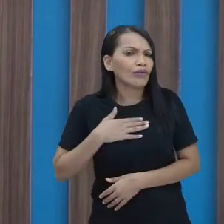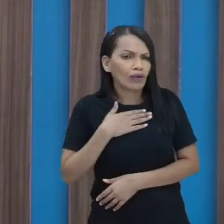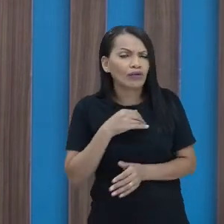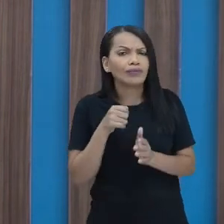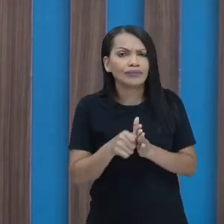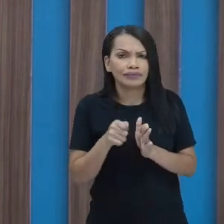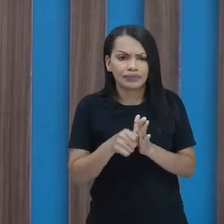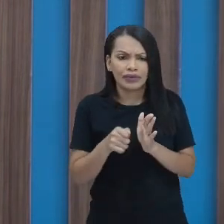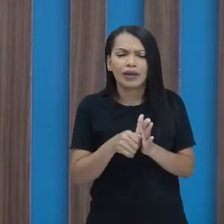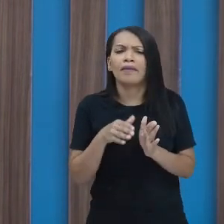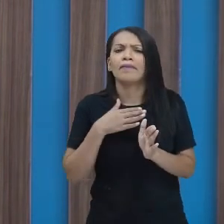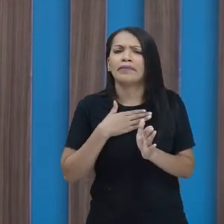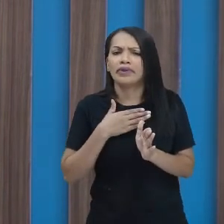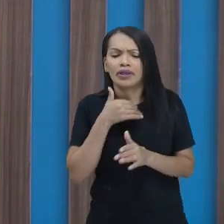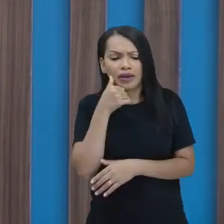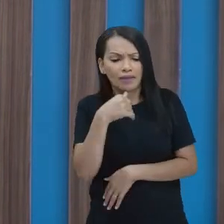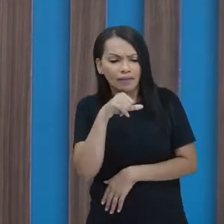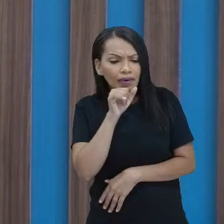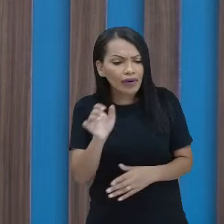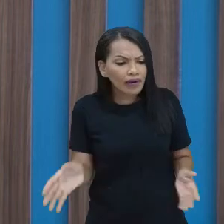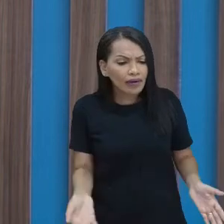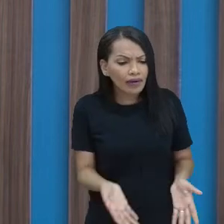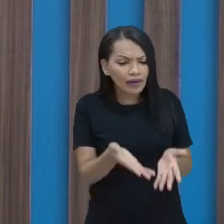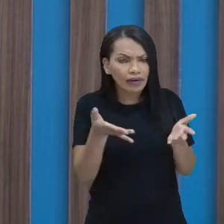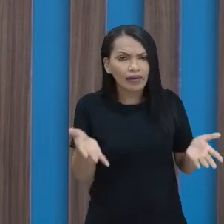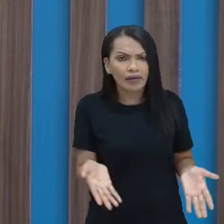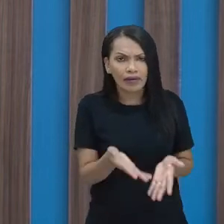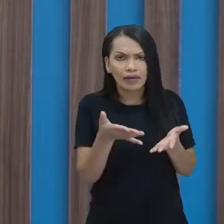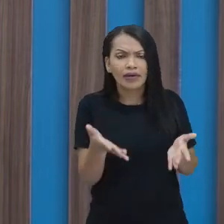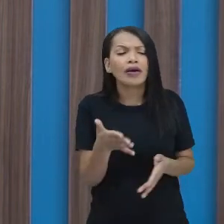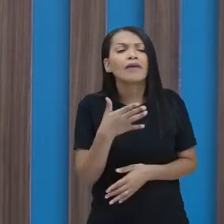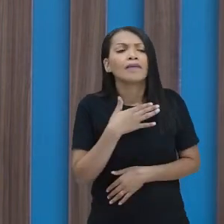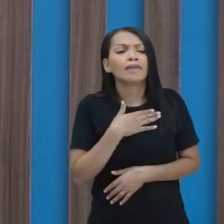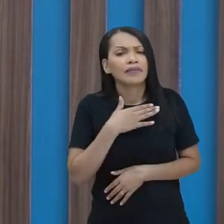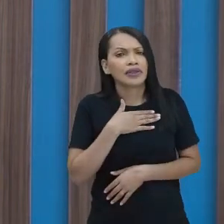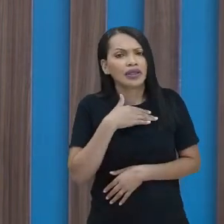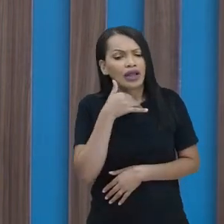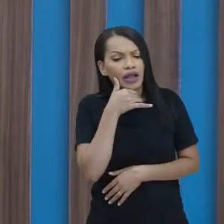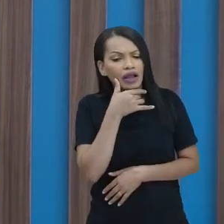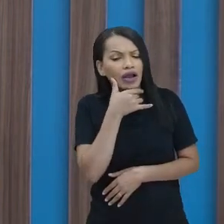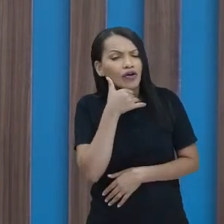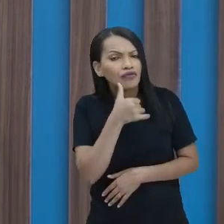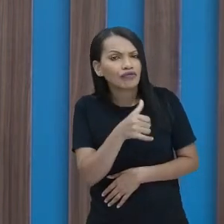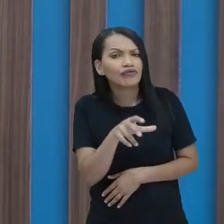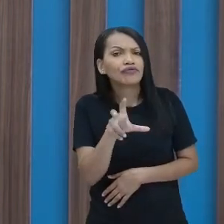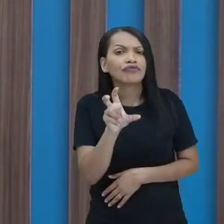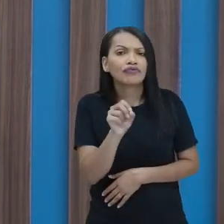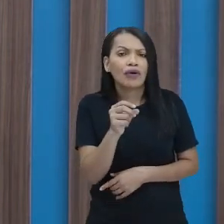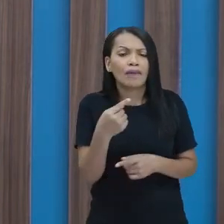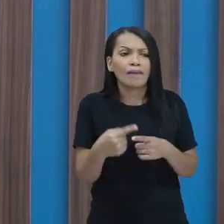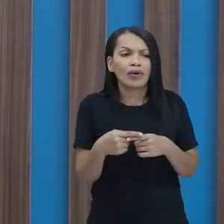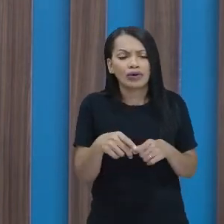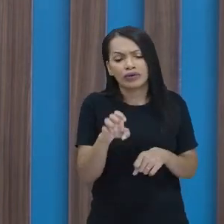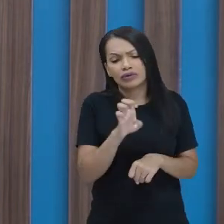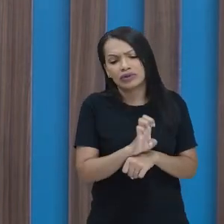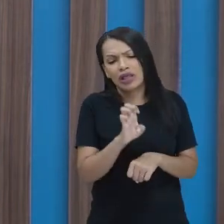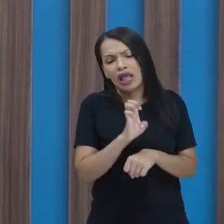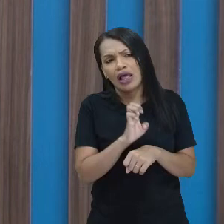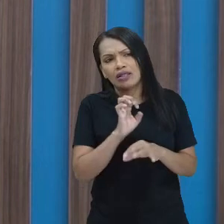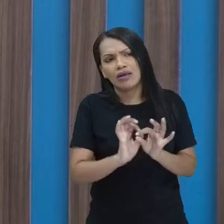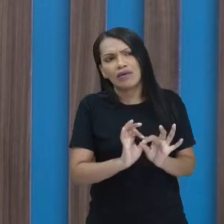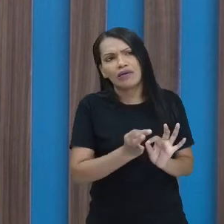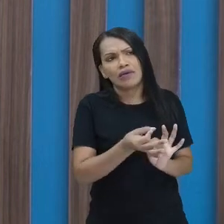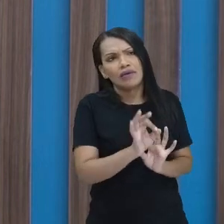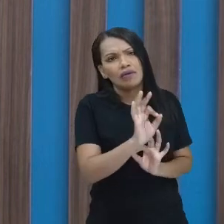gente a escrever carta para a avó da gente, né? A gente morava em outro estado, bem distante, e minha